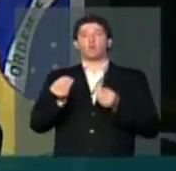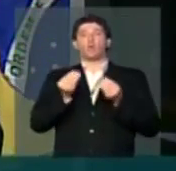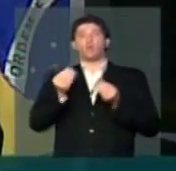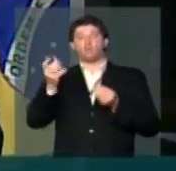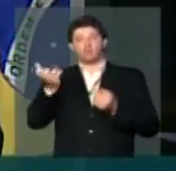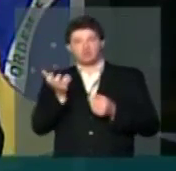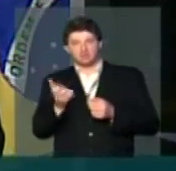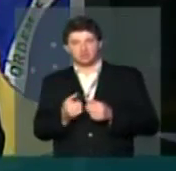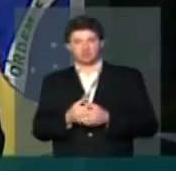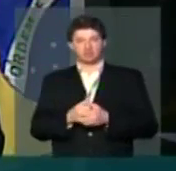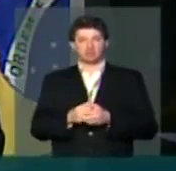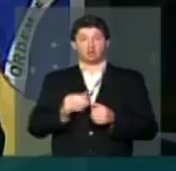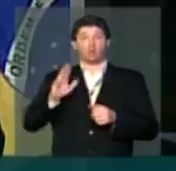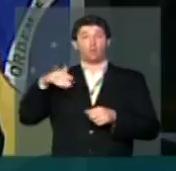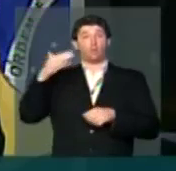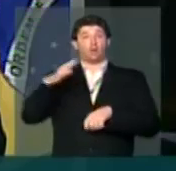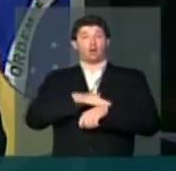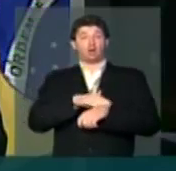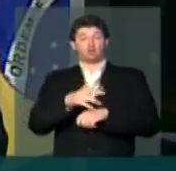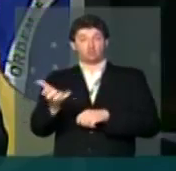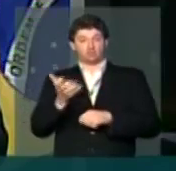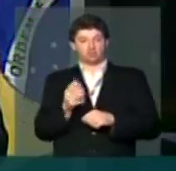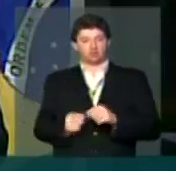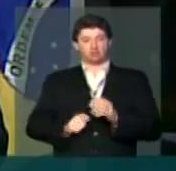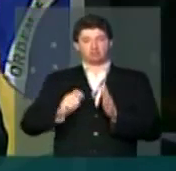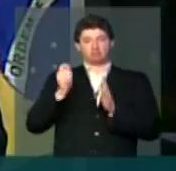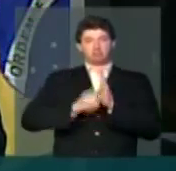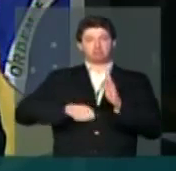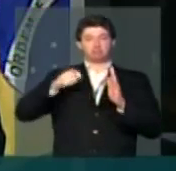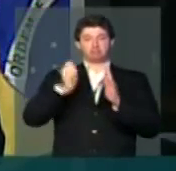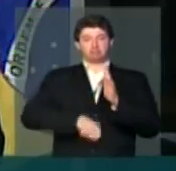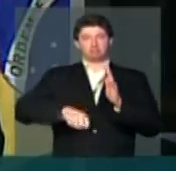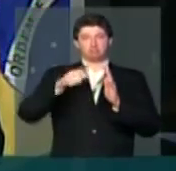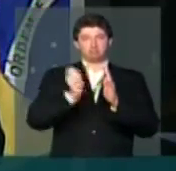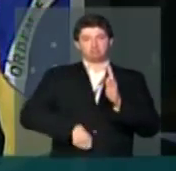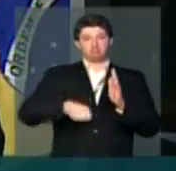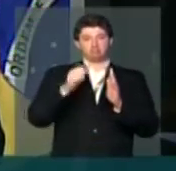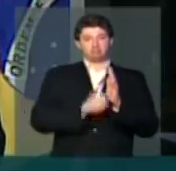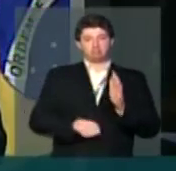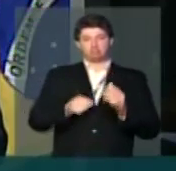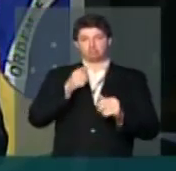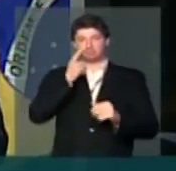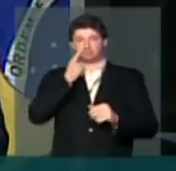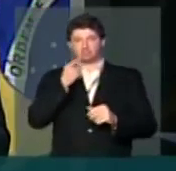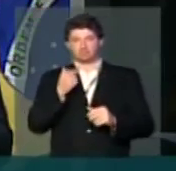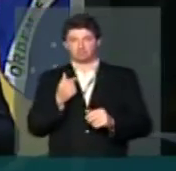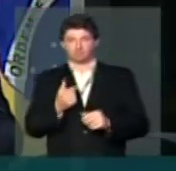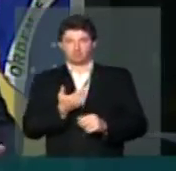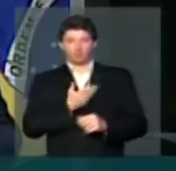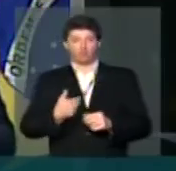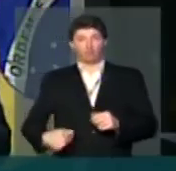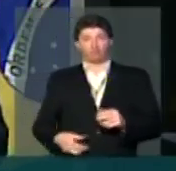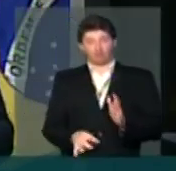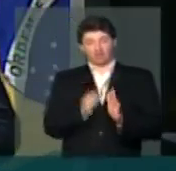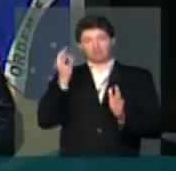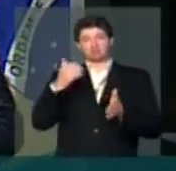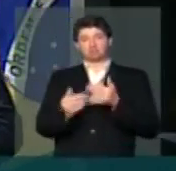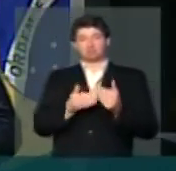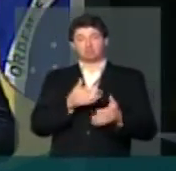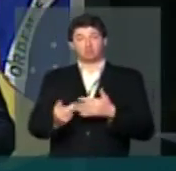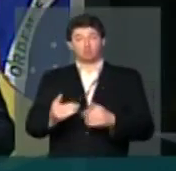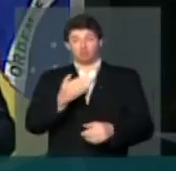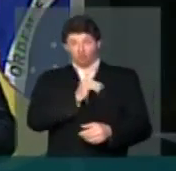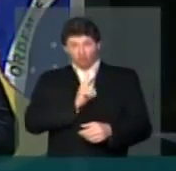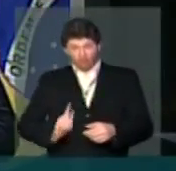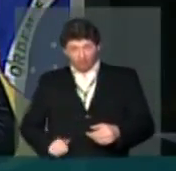quando quer, no zigue-zague das canetadas aleatórias de um neo-intervencionismo crônico. O governo perdeu credibilidade e